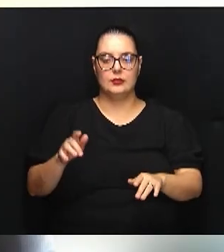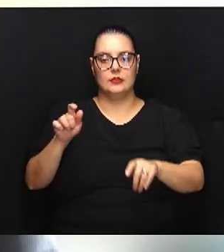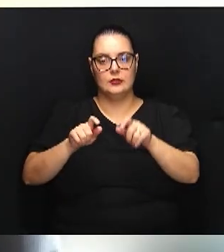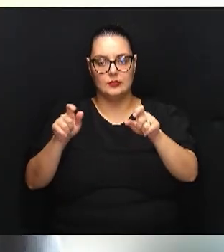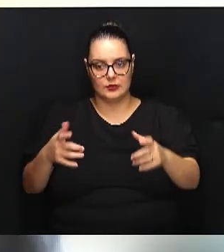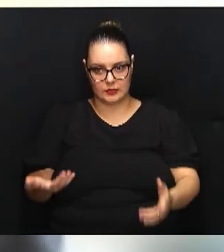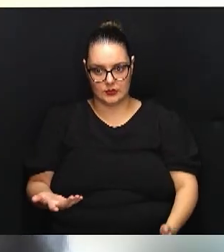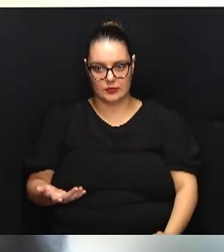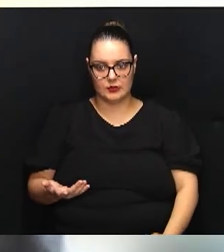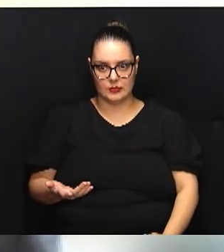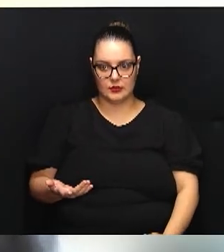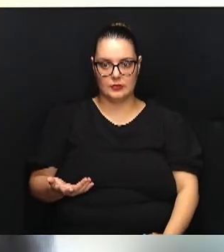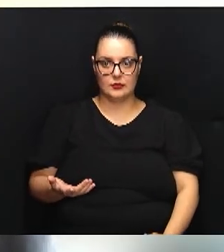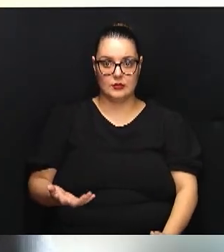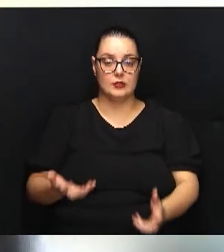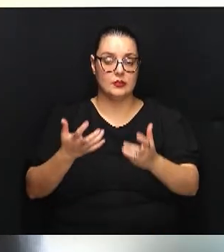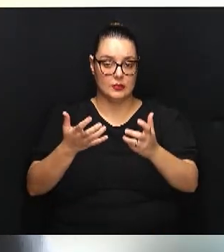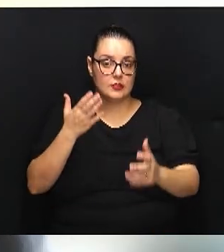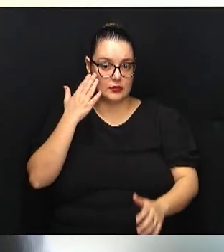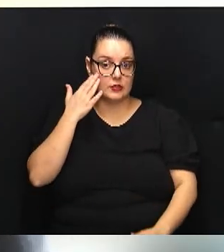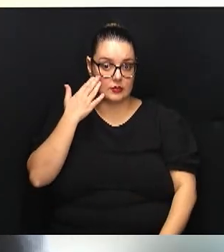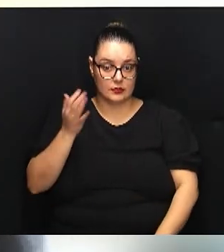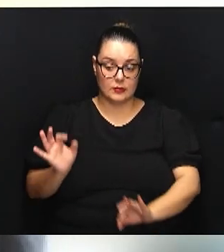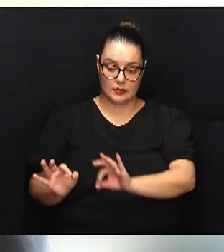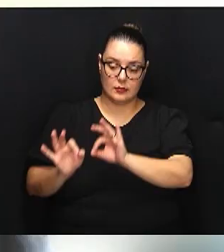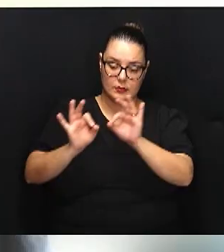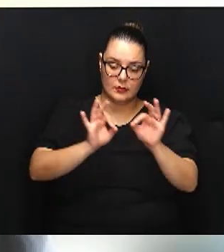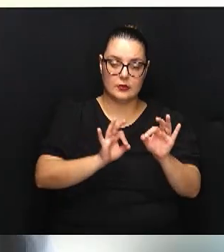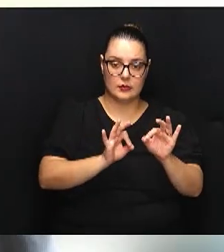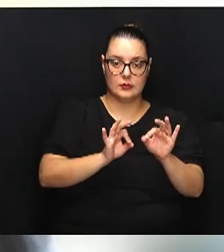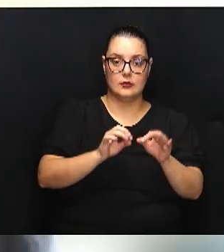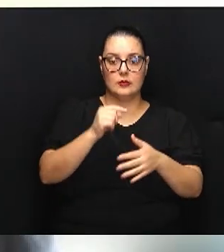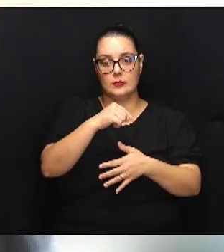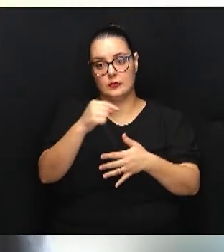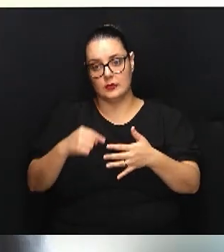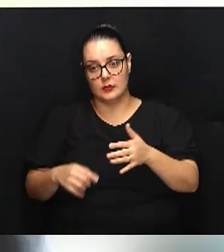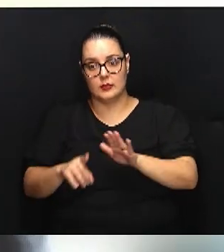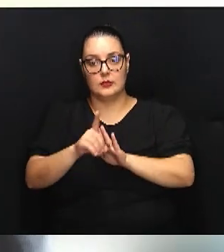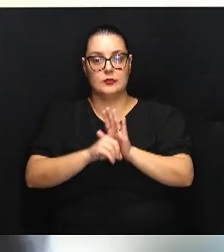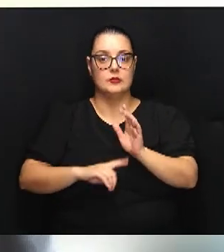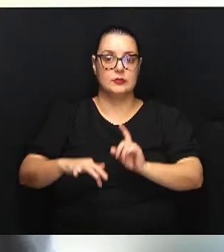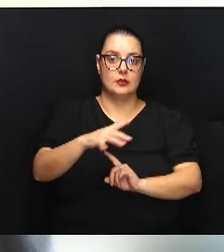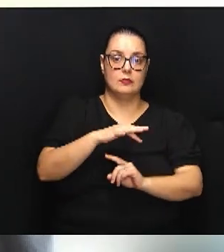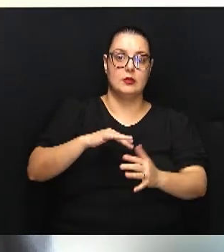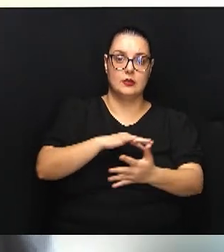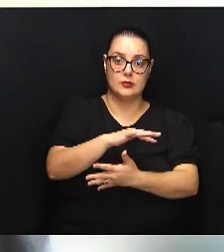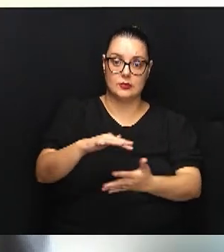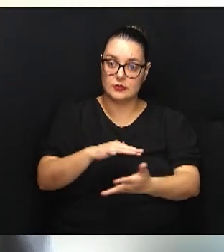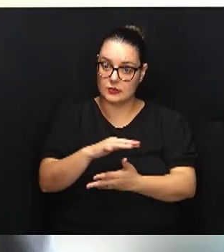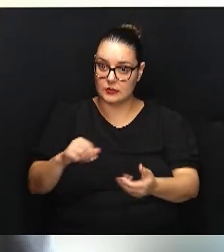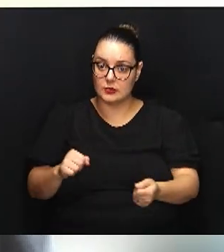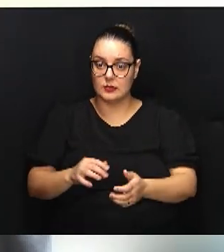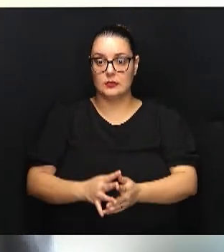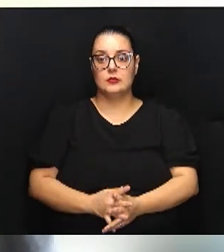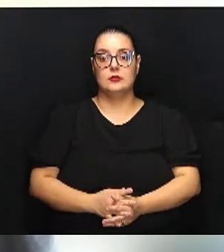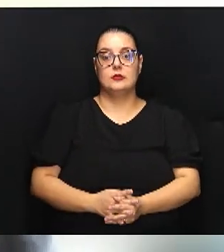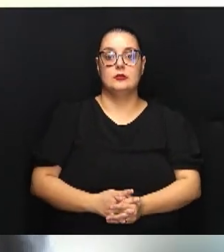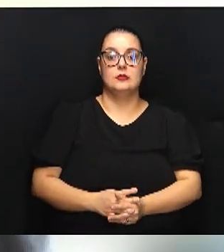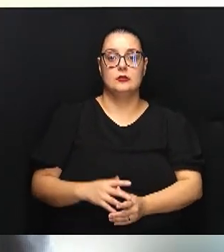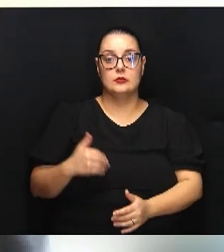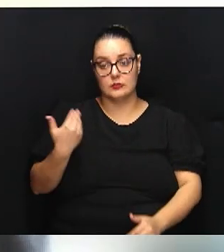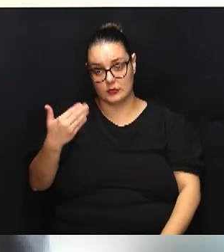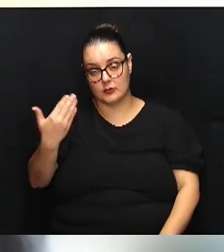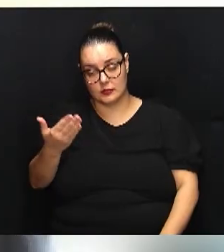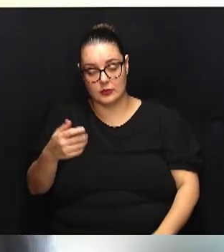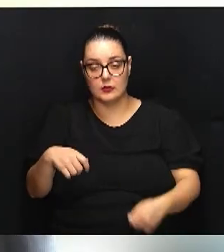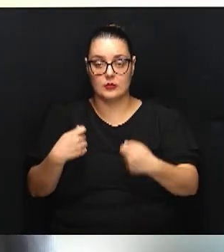Estamos à disposição daqueles que queiram saber, né, e acompanhar as questões de direito ambiental, de